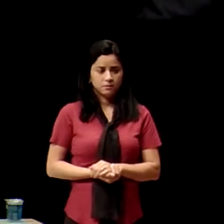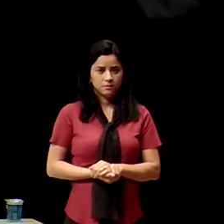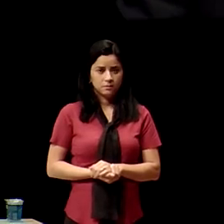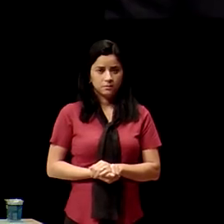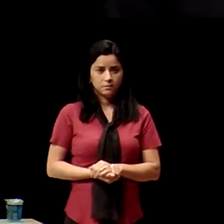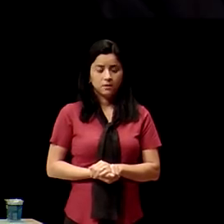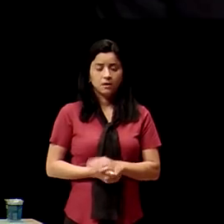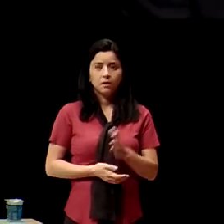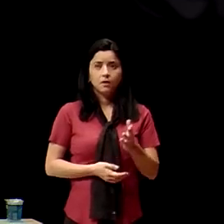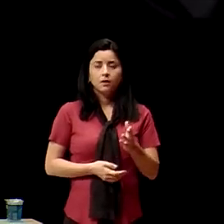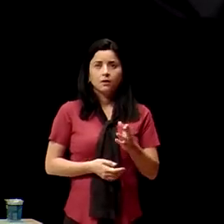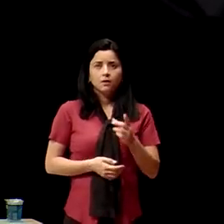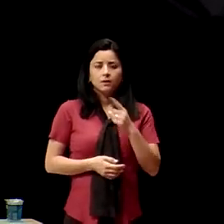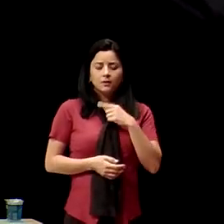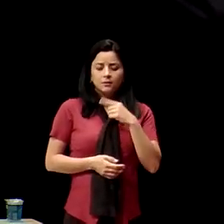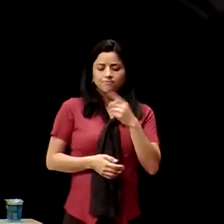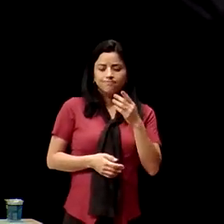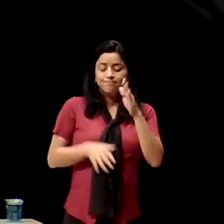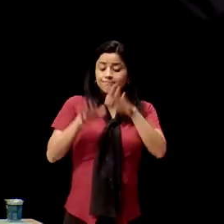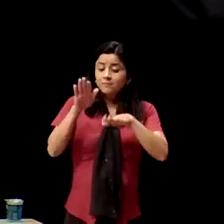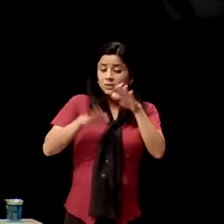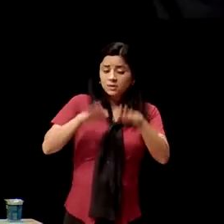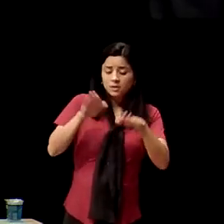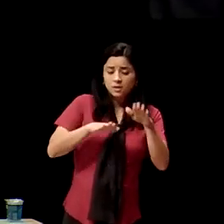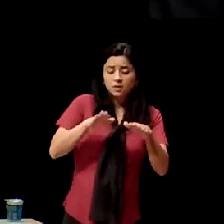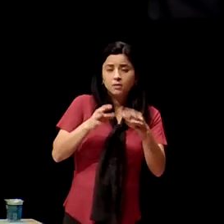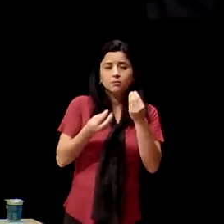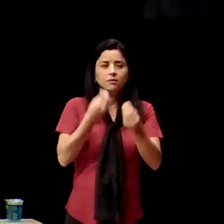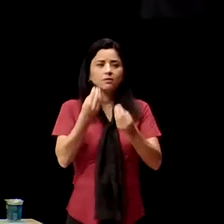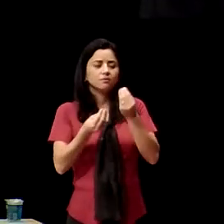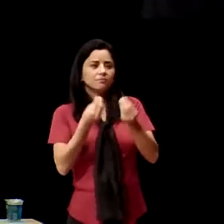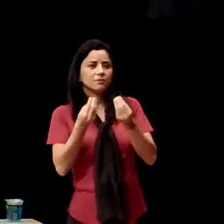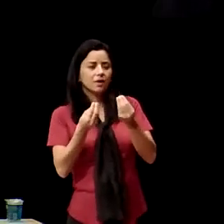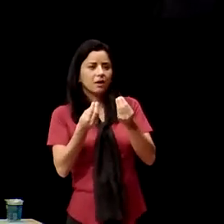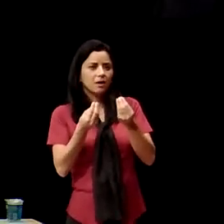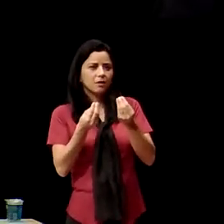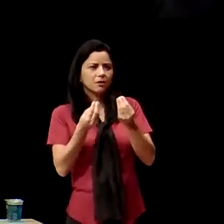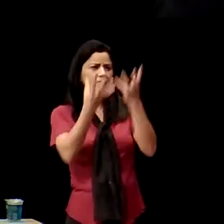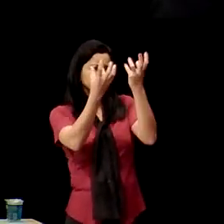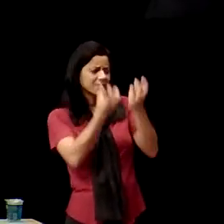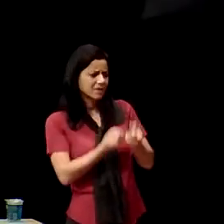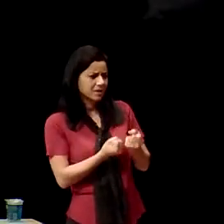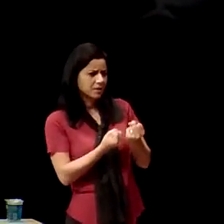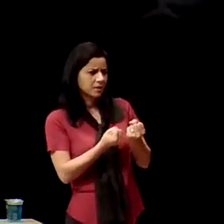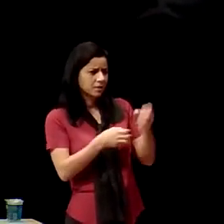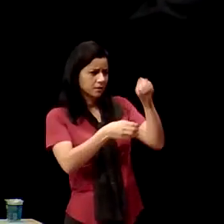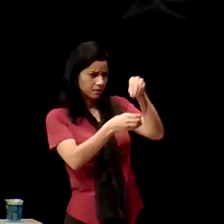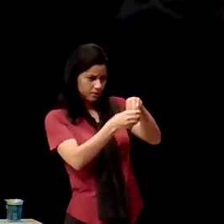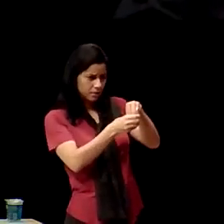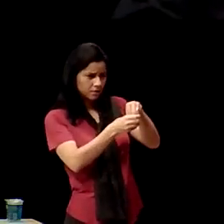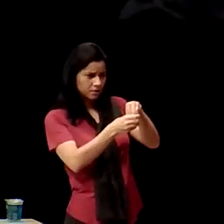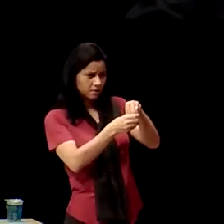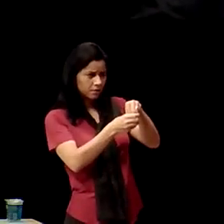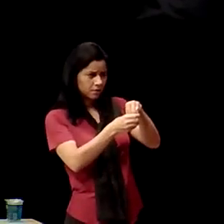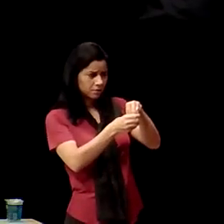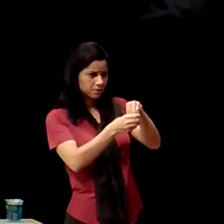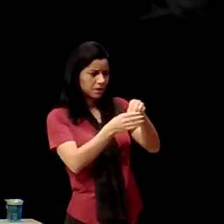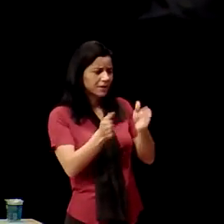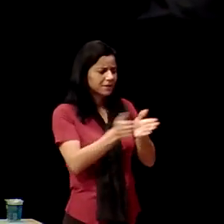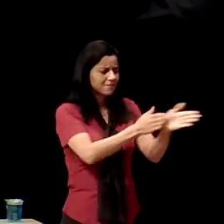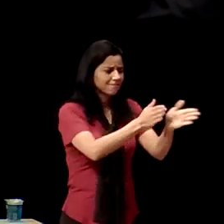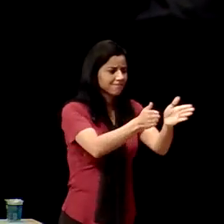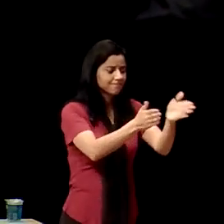program. Então isso depende de como vai ser considerada dentro desse ramo dos